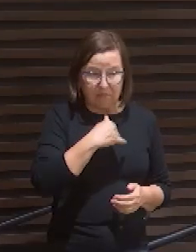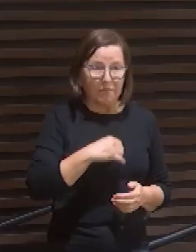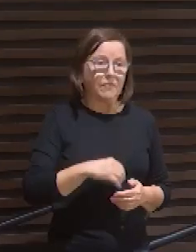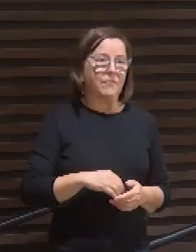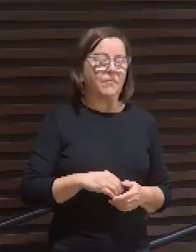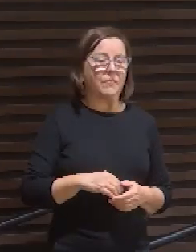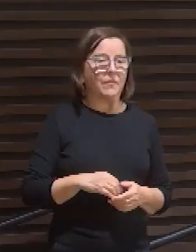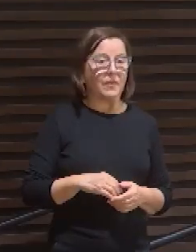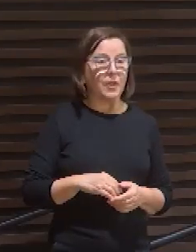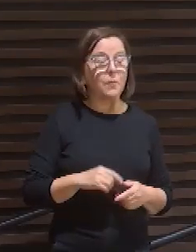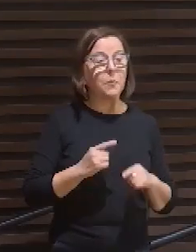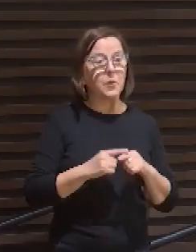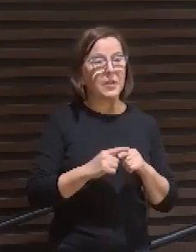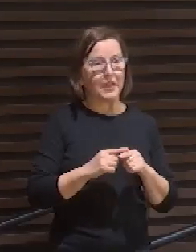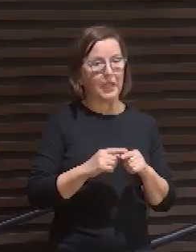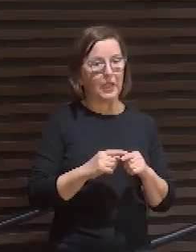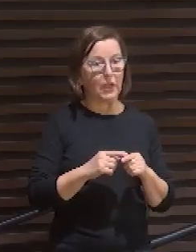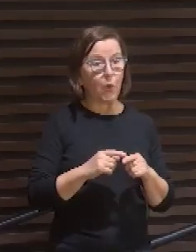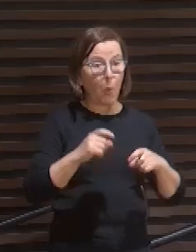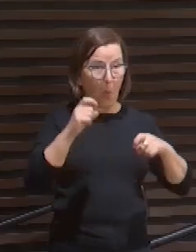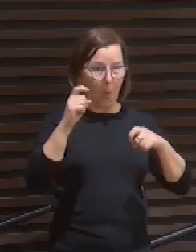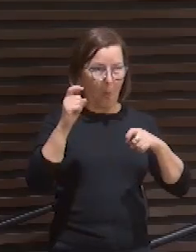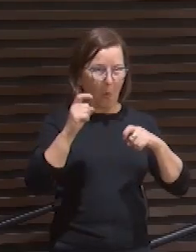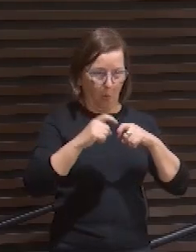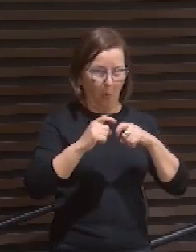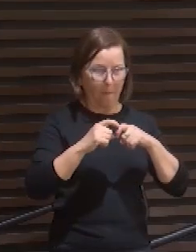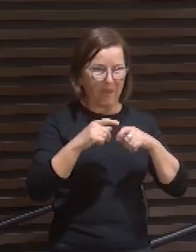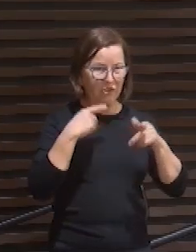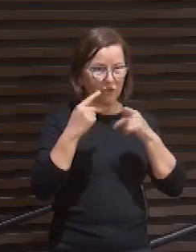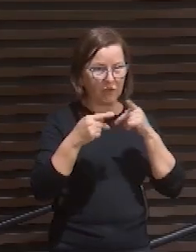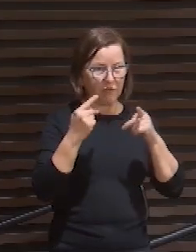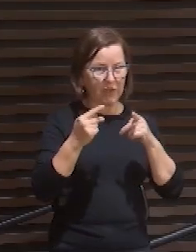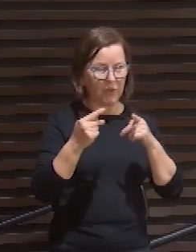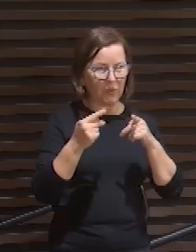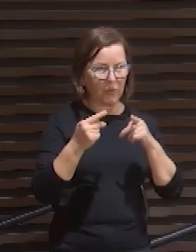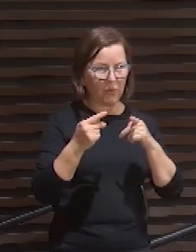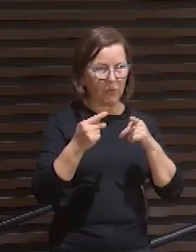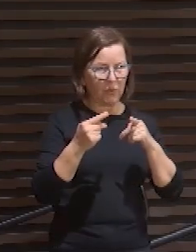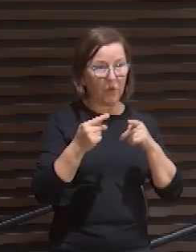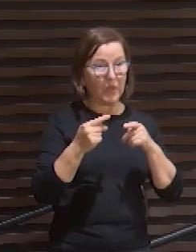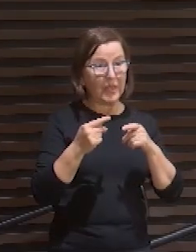Porque o próprio médico, ao descrever, ele se emociona